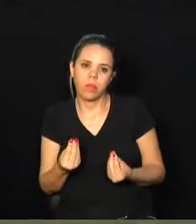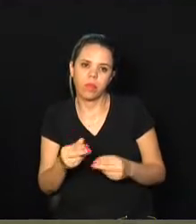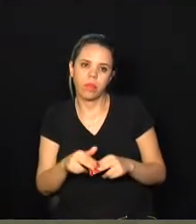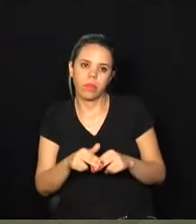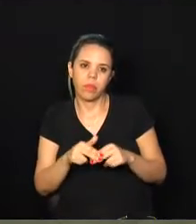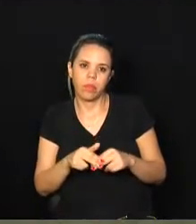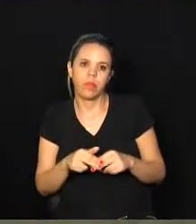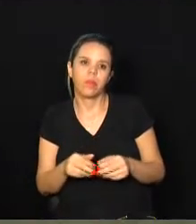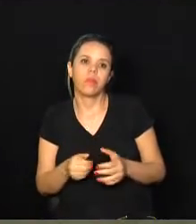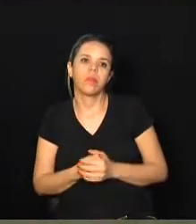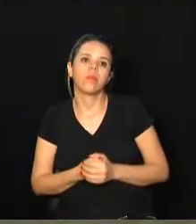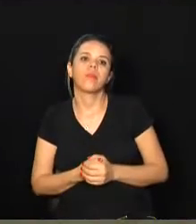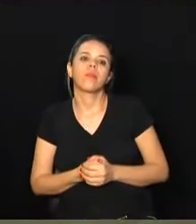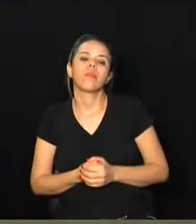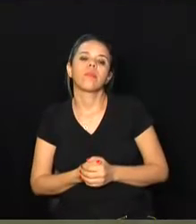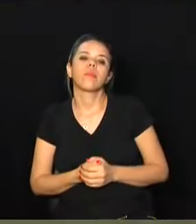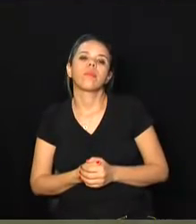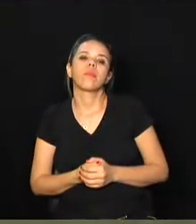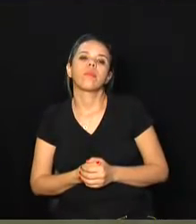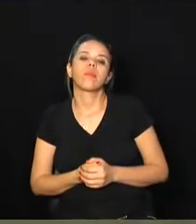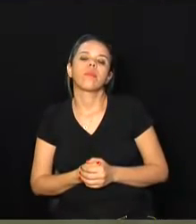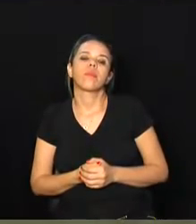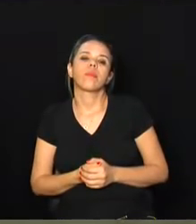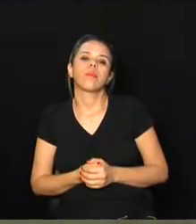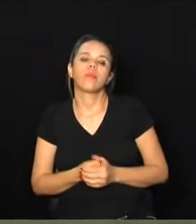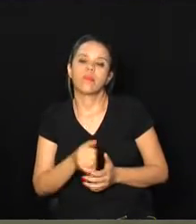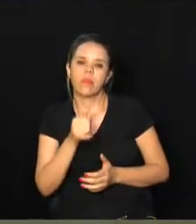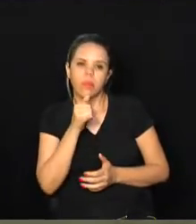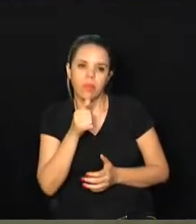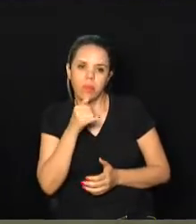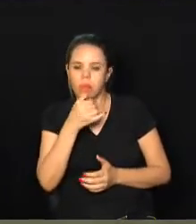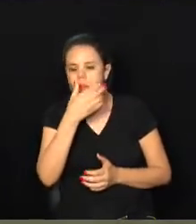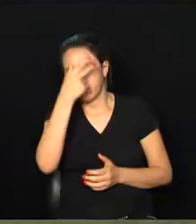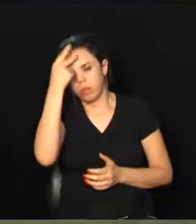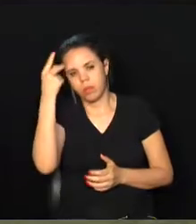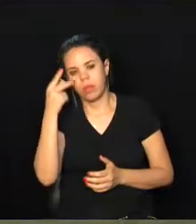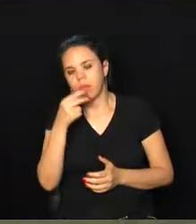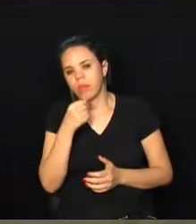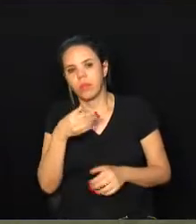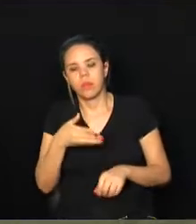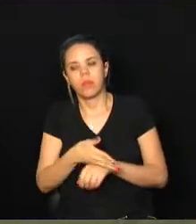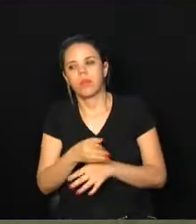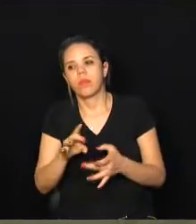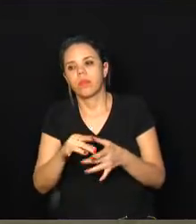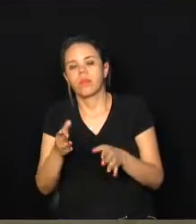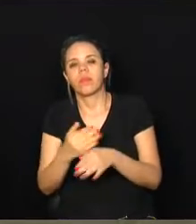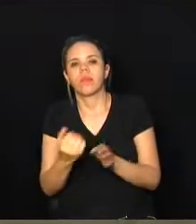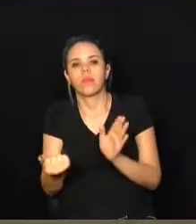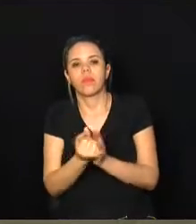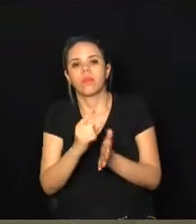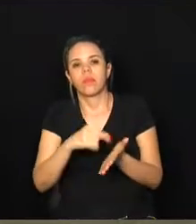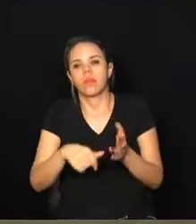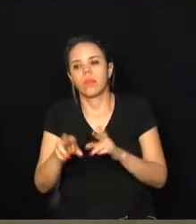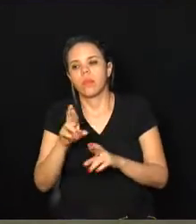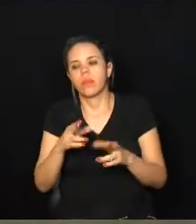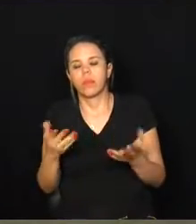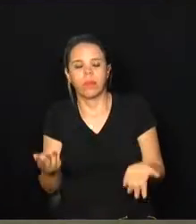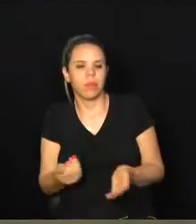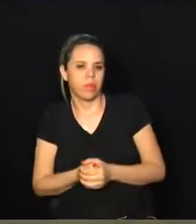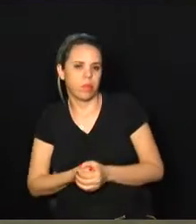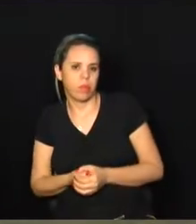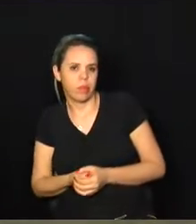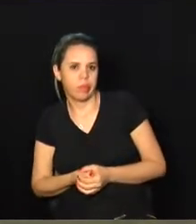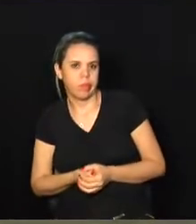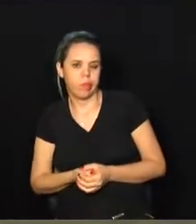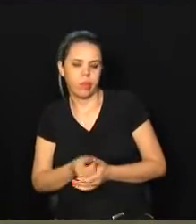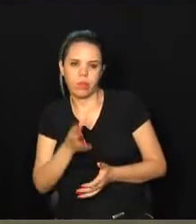função dessa, vamos dizer, claudicância. O cara fica, entra aí, então você protocola, aí nós vamos analisar. Que isso?